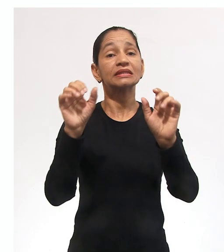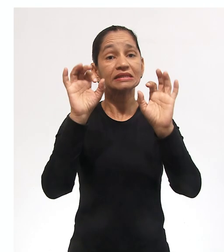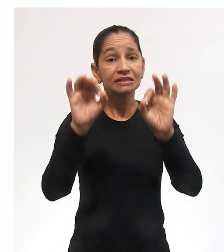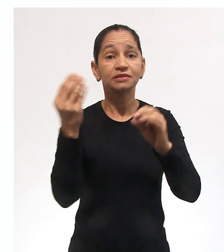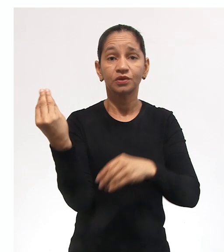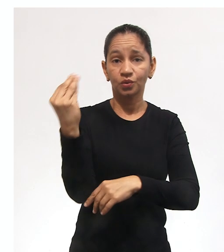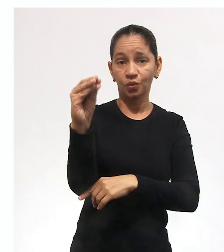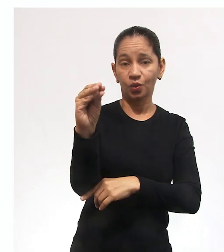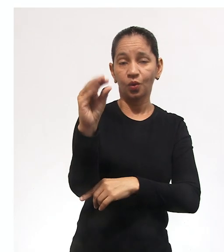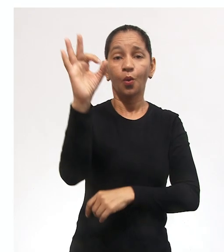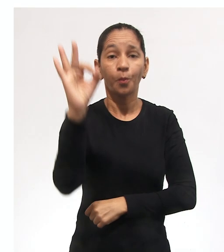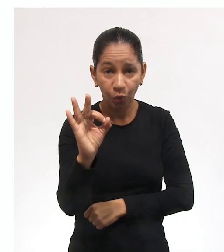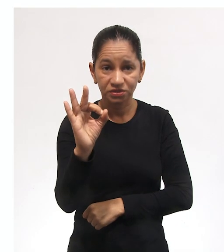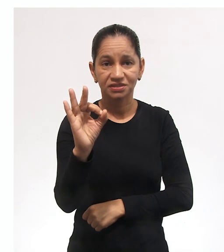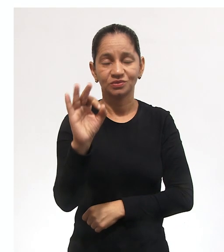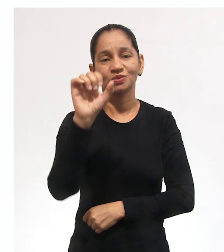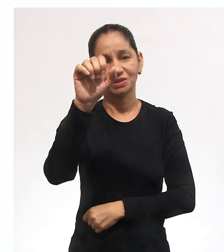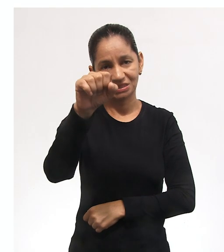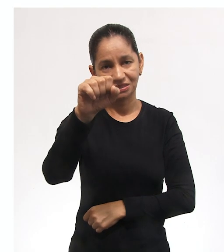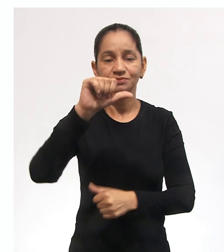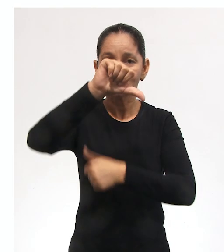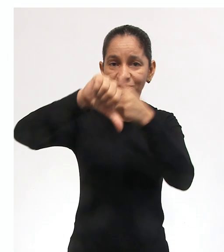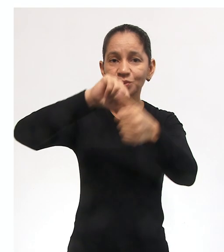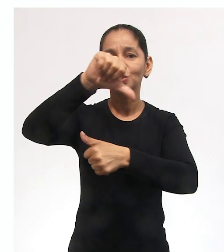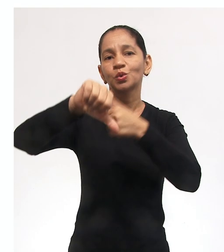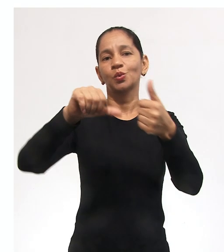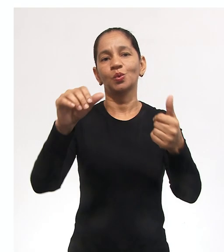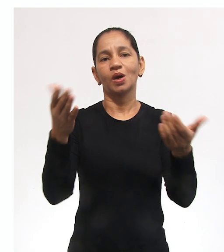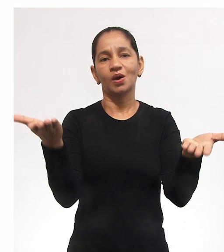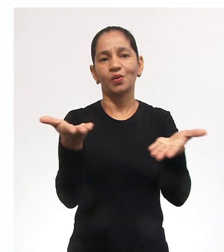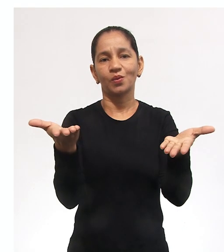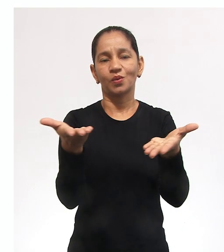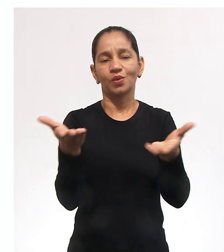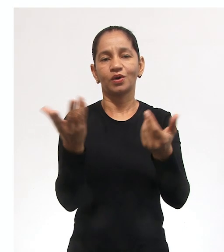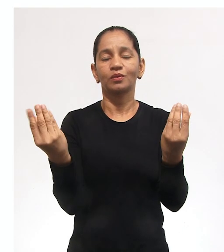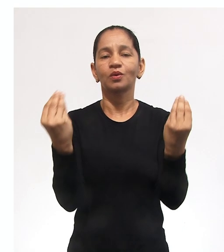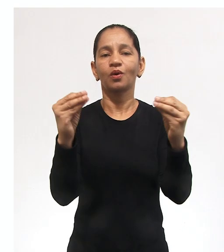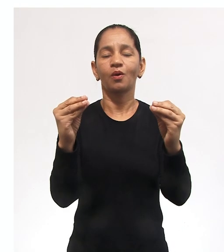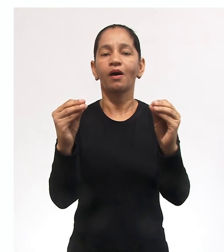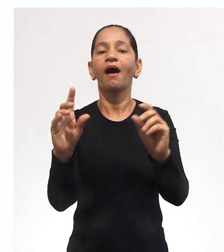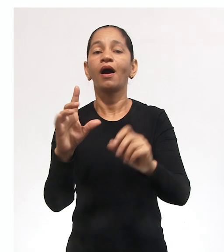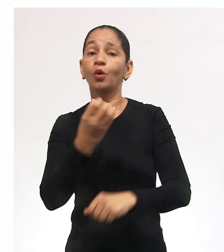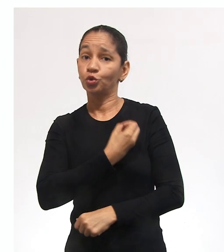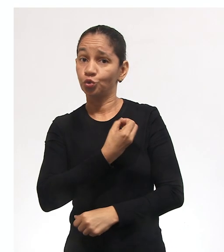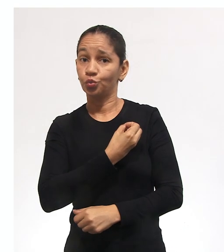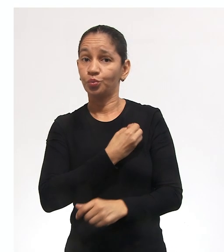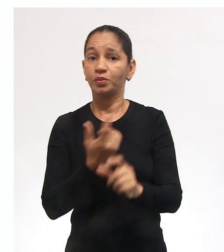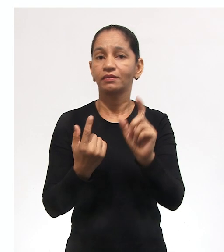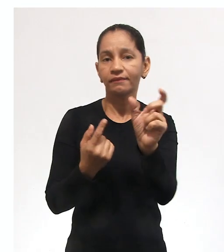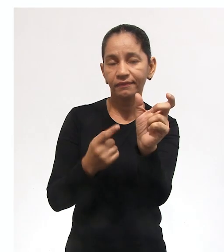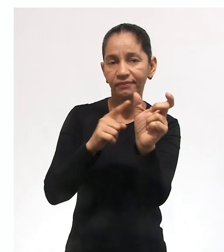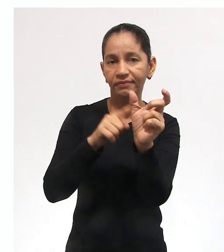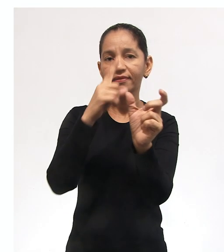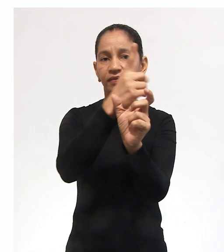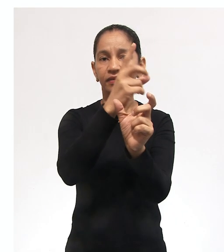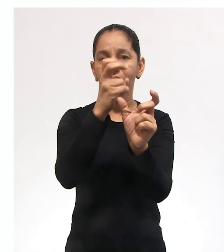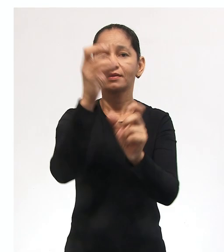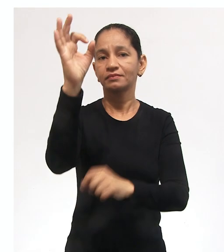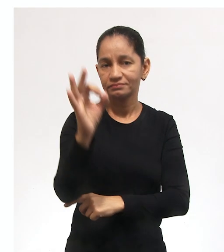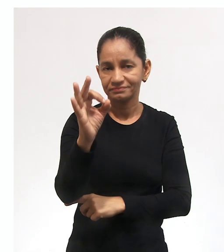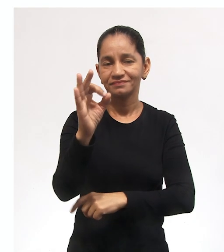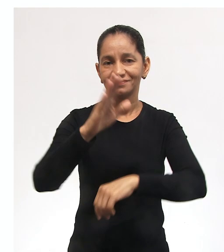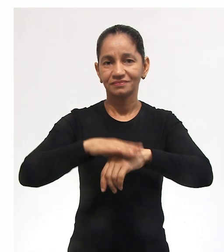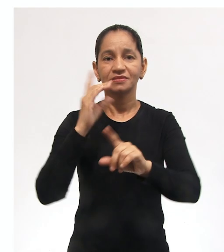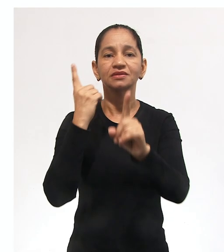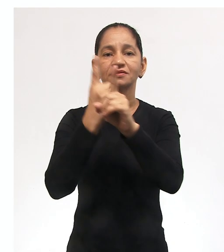da porcentagem. A gente está querendo transformar em porcentagem, a gente precisa colocar o símbolo da porcentagem, 15%. Então,